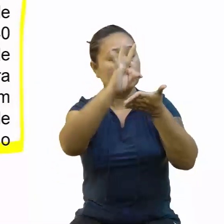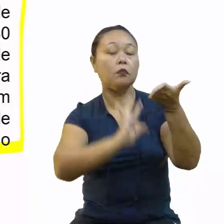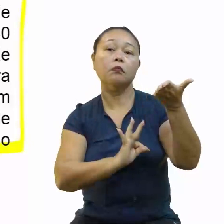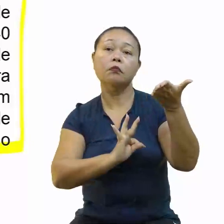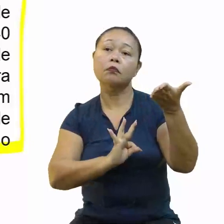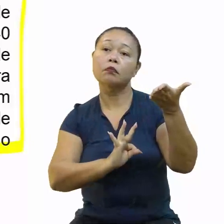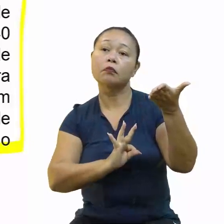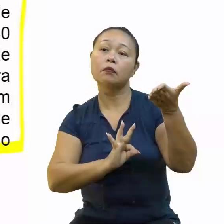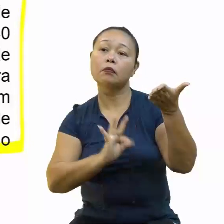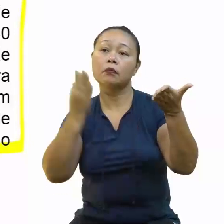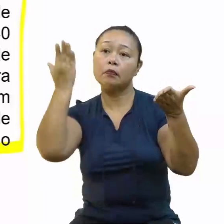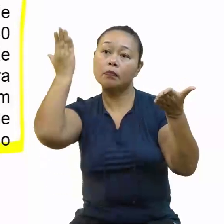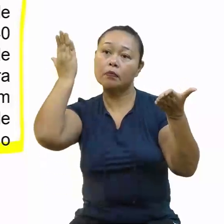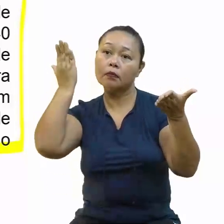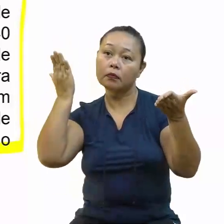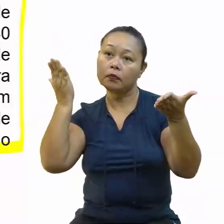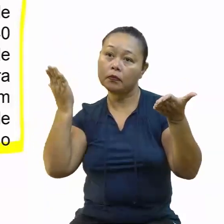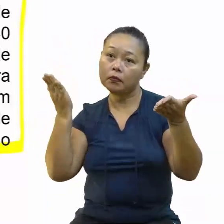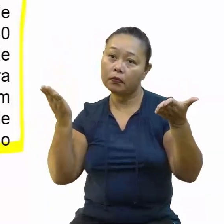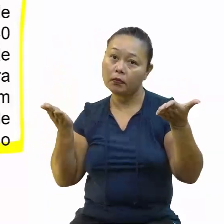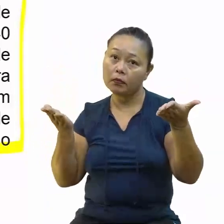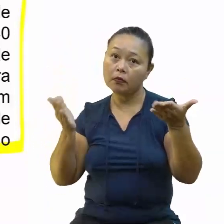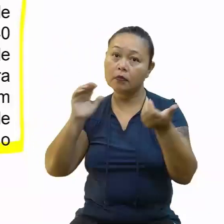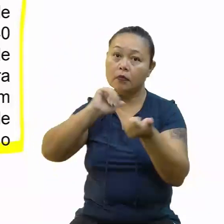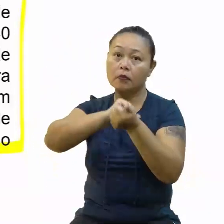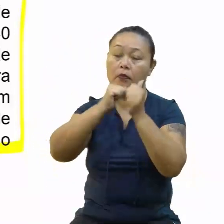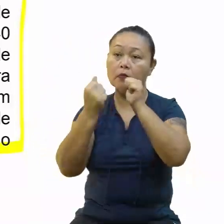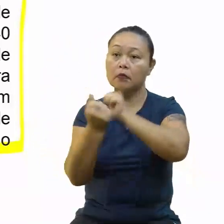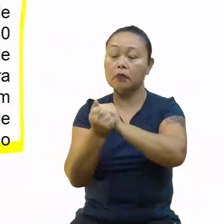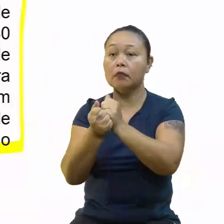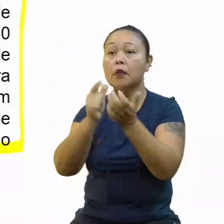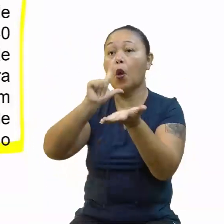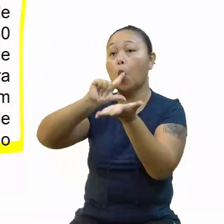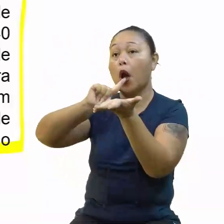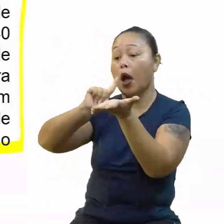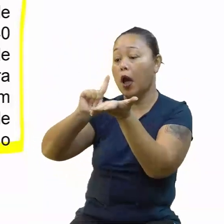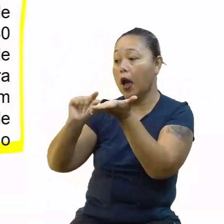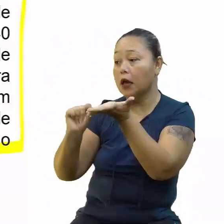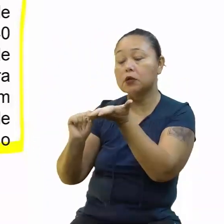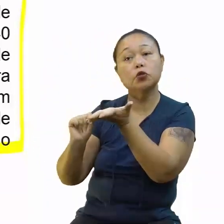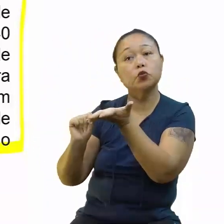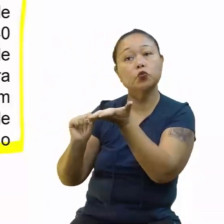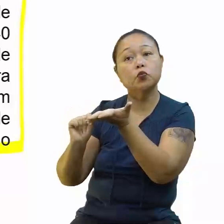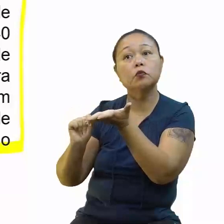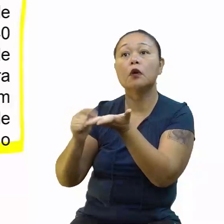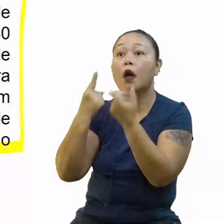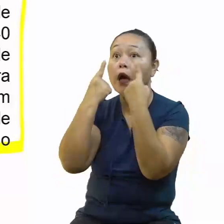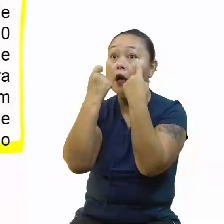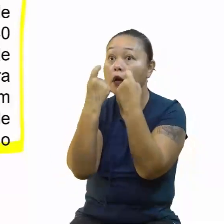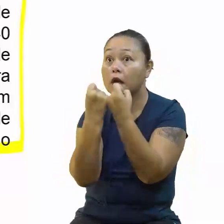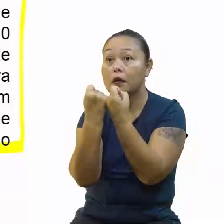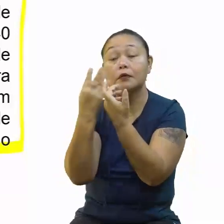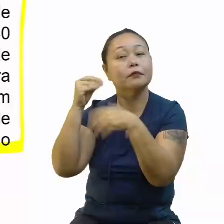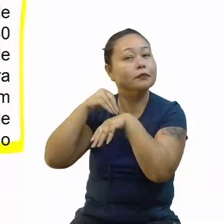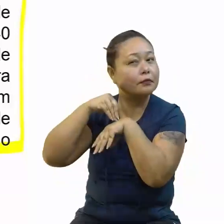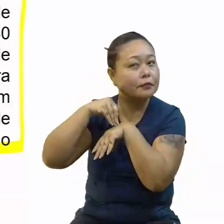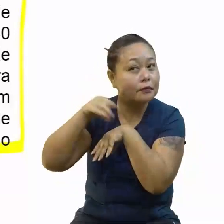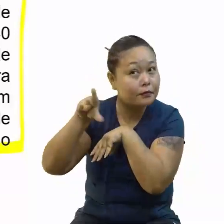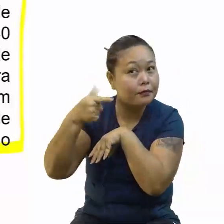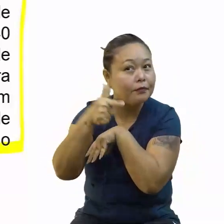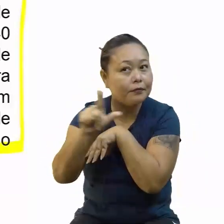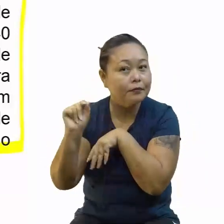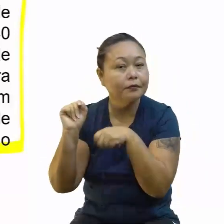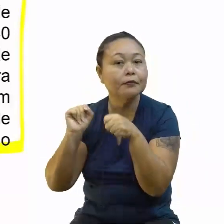esse texto, ele é adaptado de um artigo. Olha que interessante, eu estou dando uma outra dica, né?